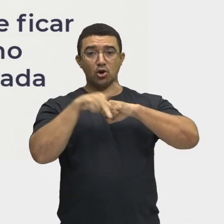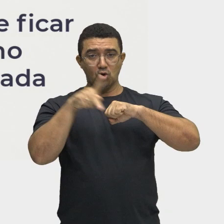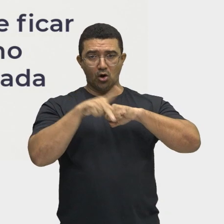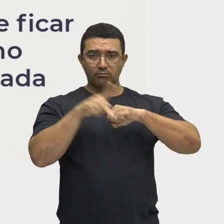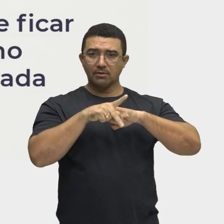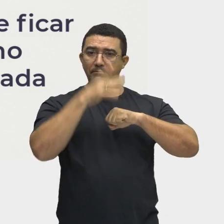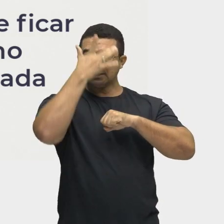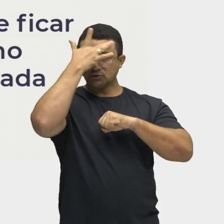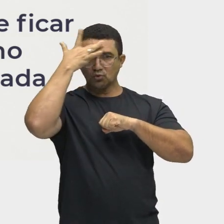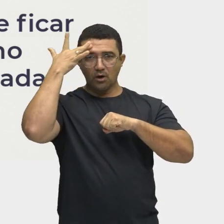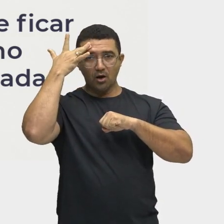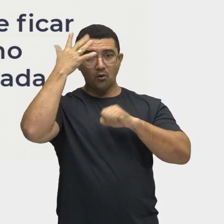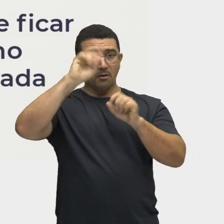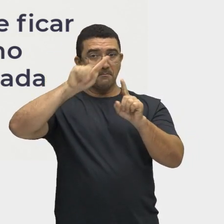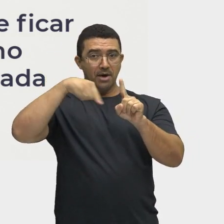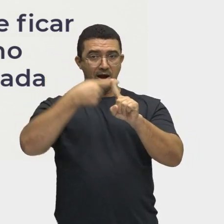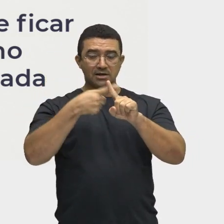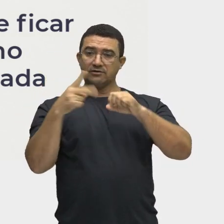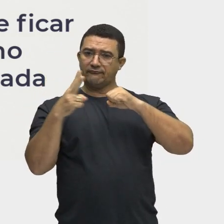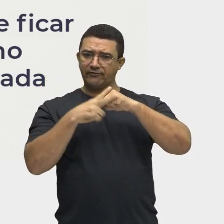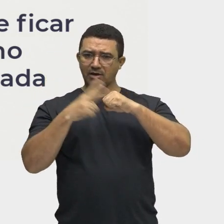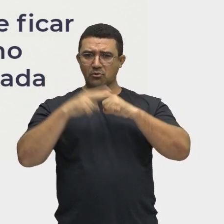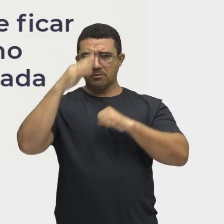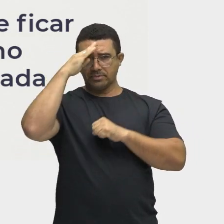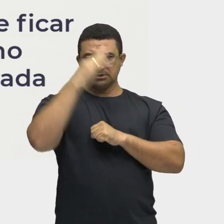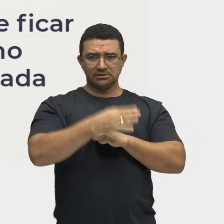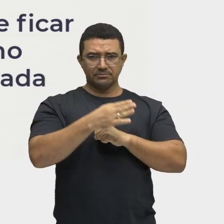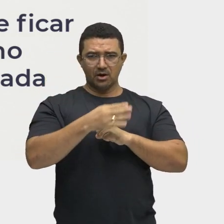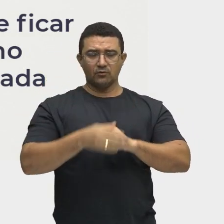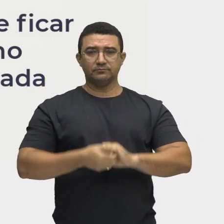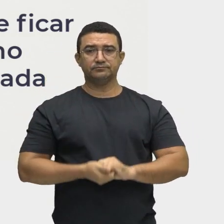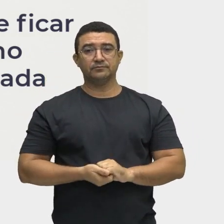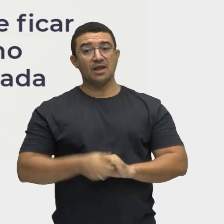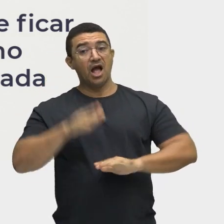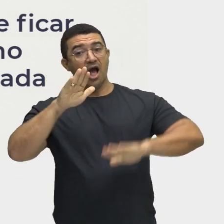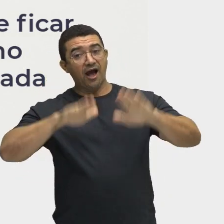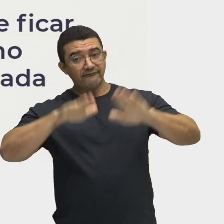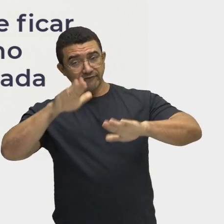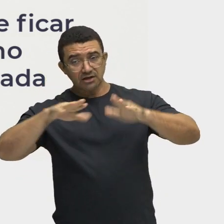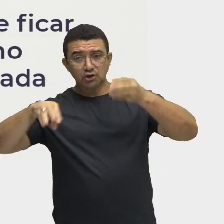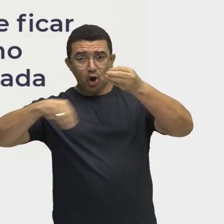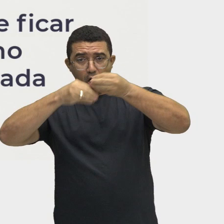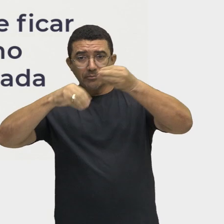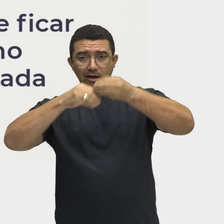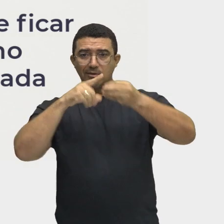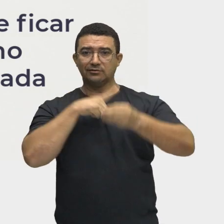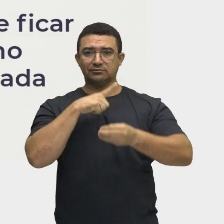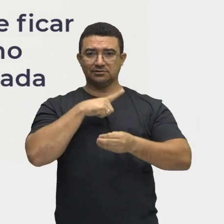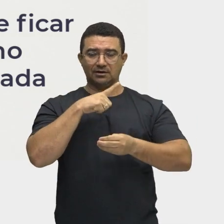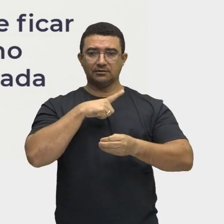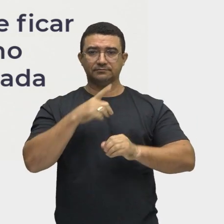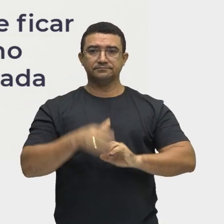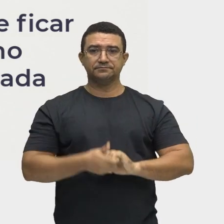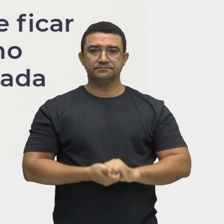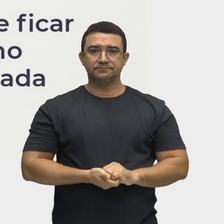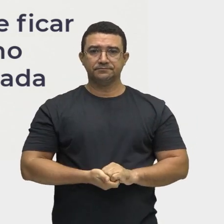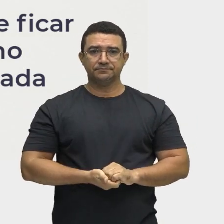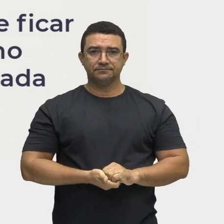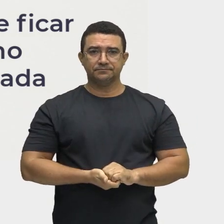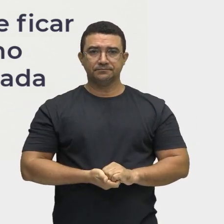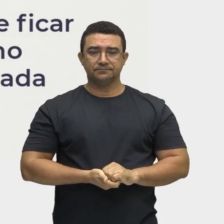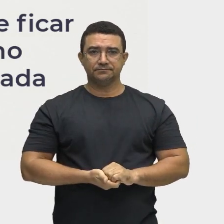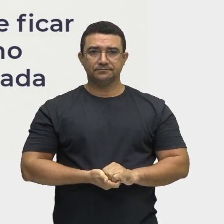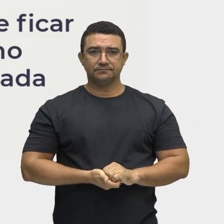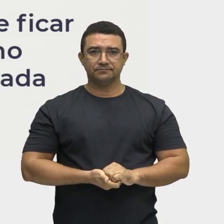e fecha com verb. Às vezes tem um complemento, né? Mas, dependendo do caso, você coloca o complemento. Então,